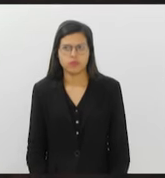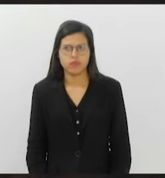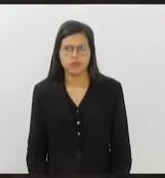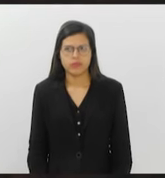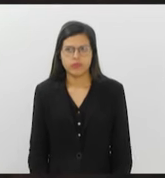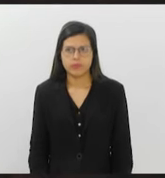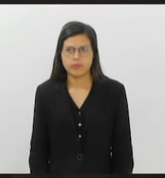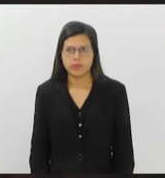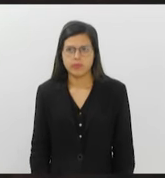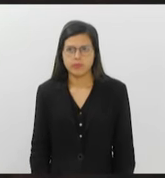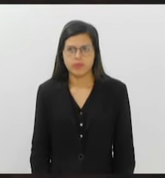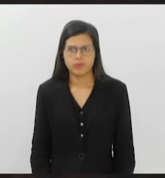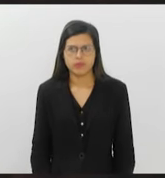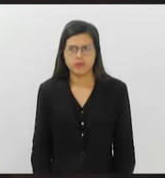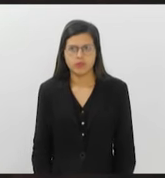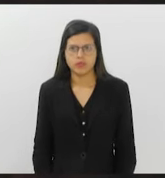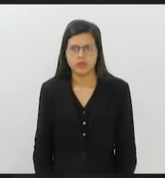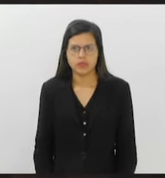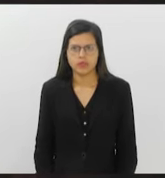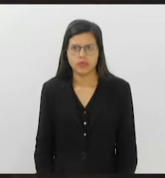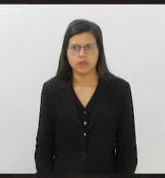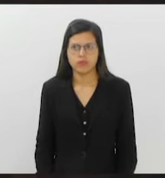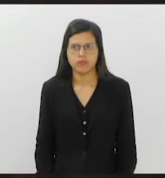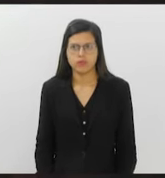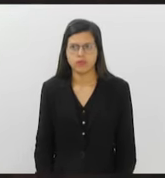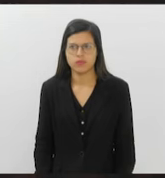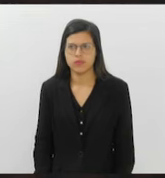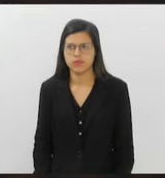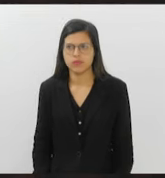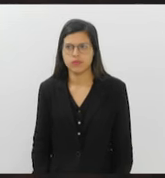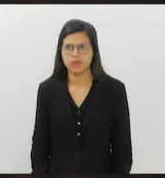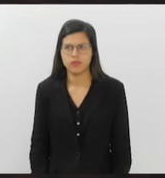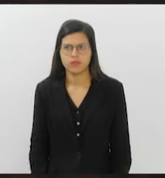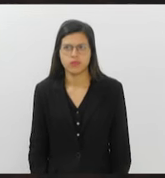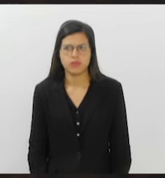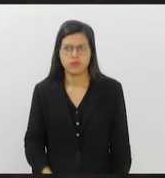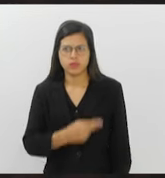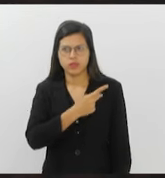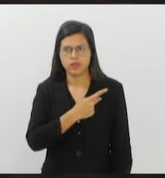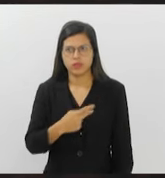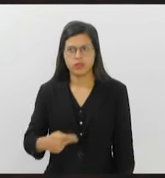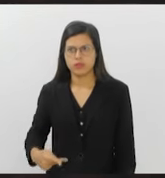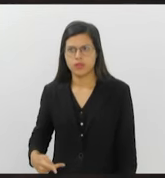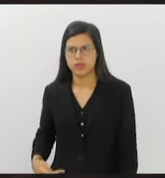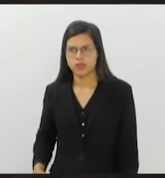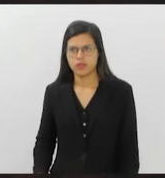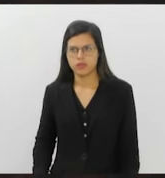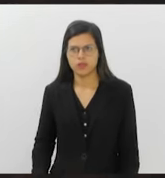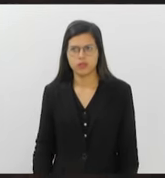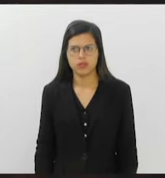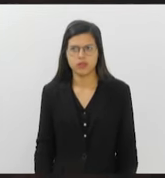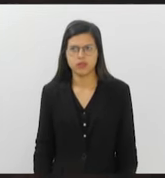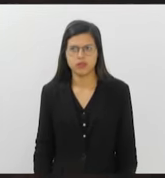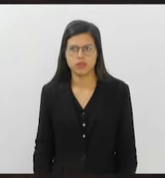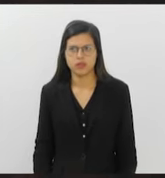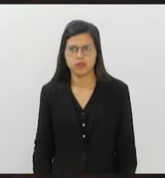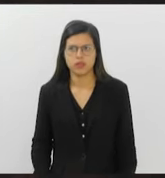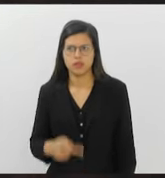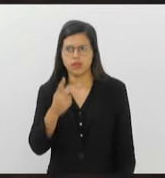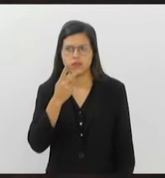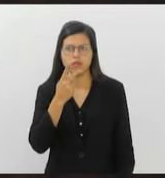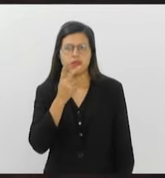Não, mas está aqui no. Mais quatro não. A presidência irá proclamar o